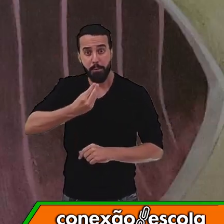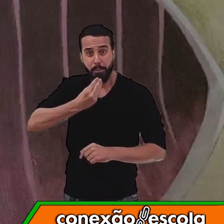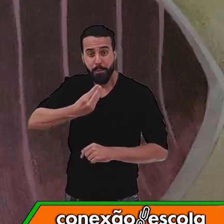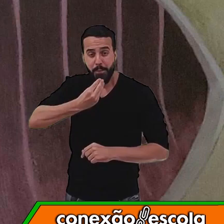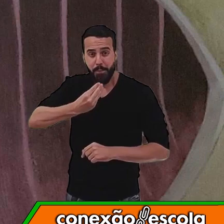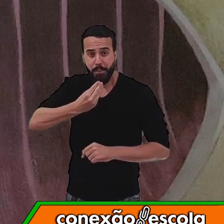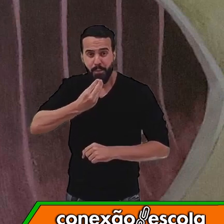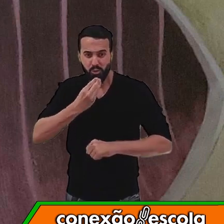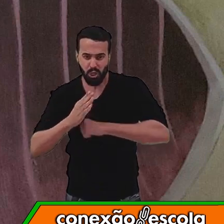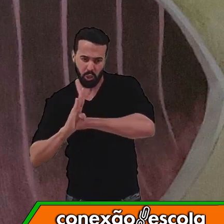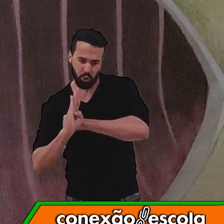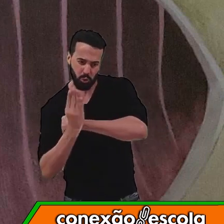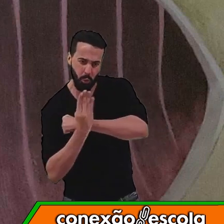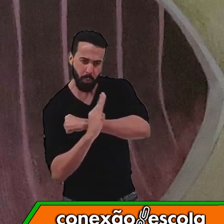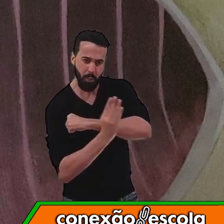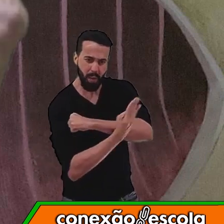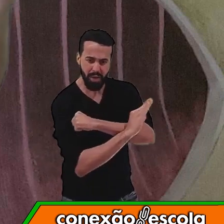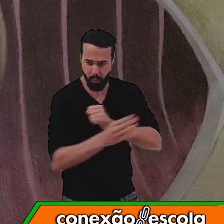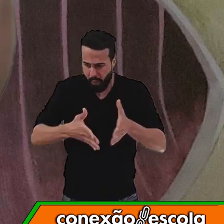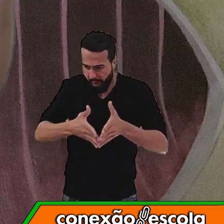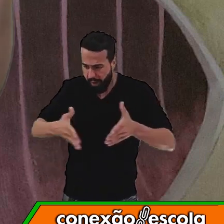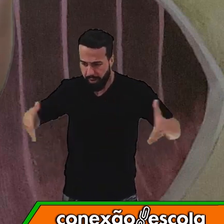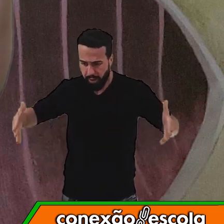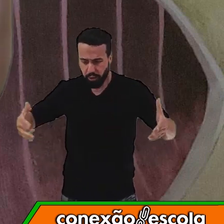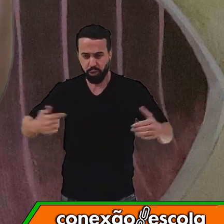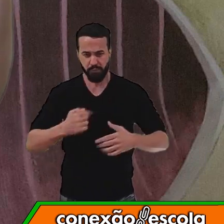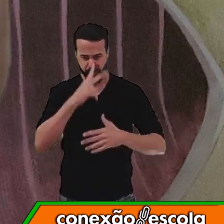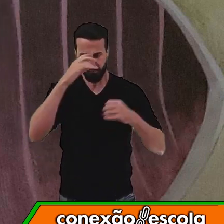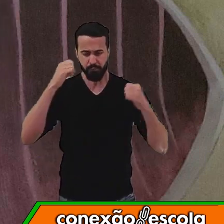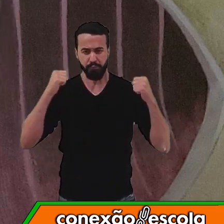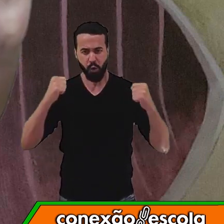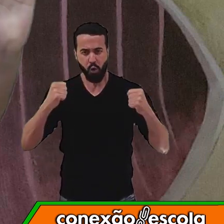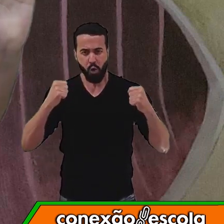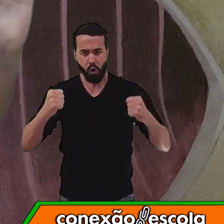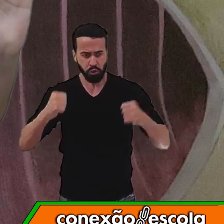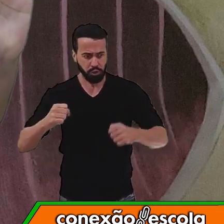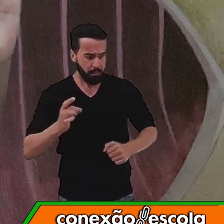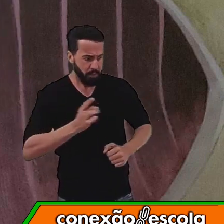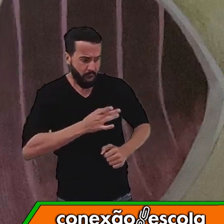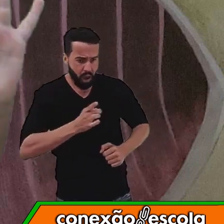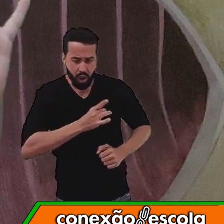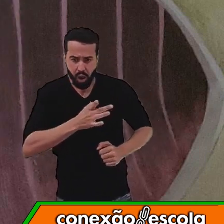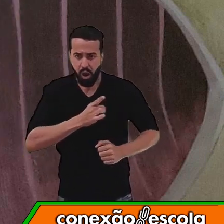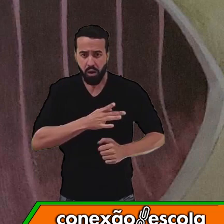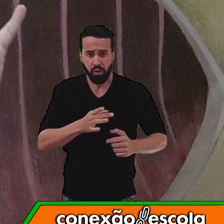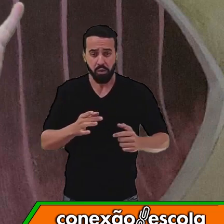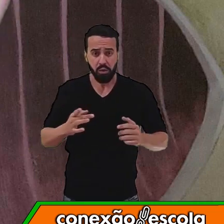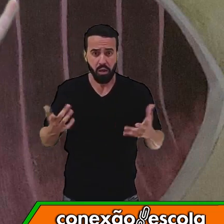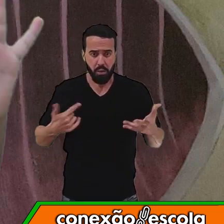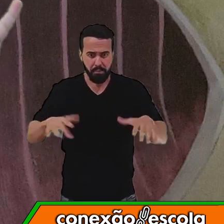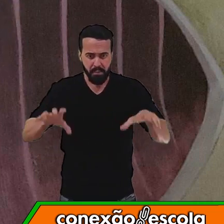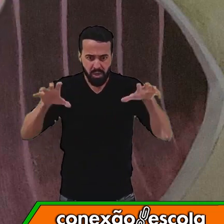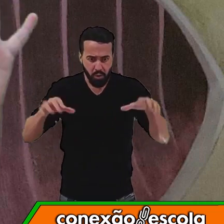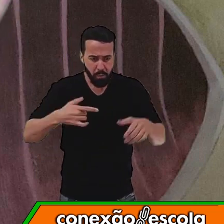um tubarão gigante, forte, temido,